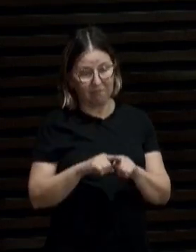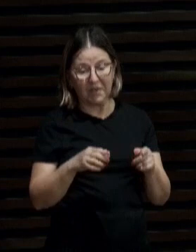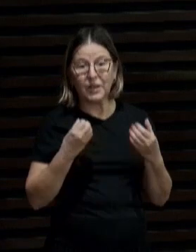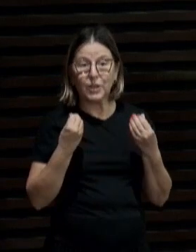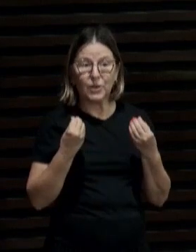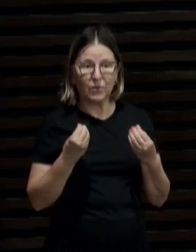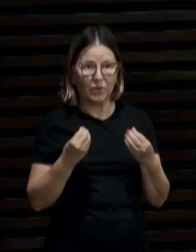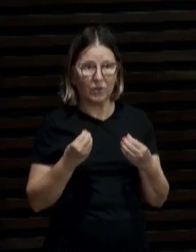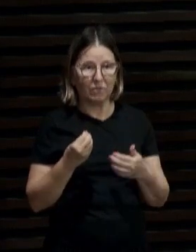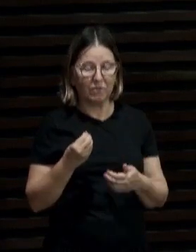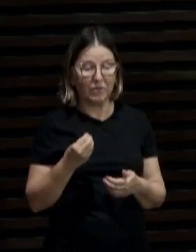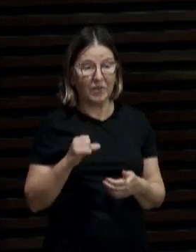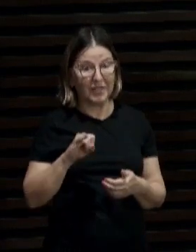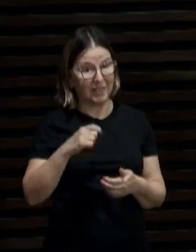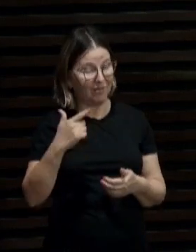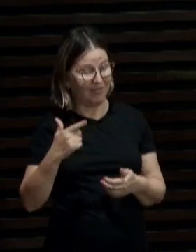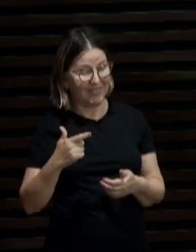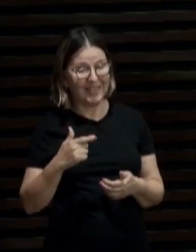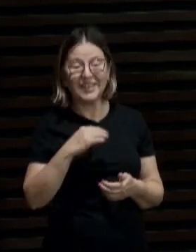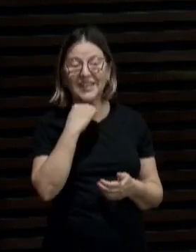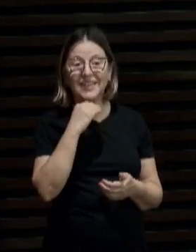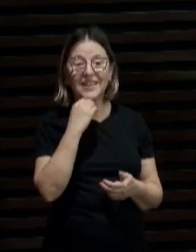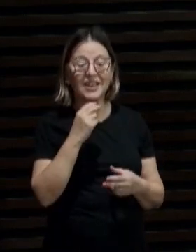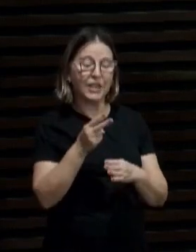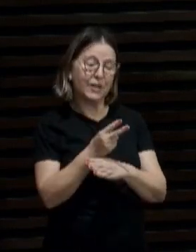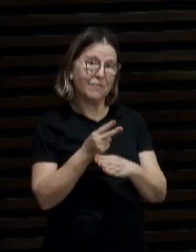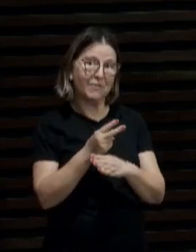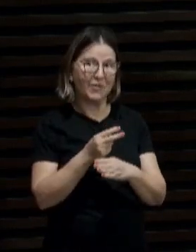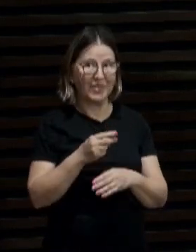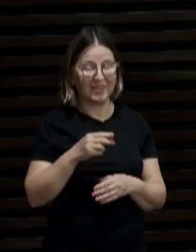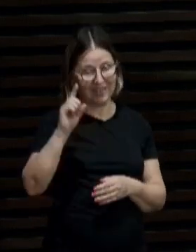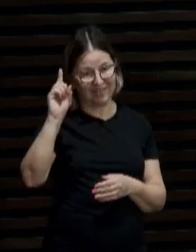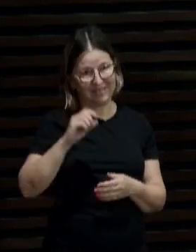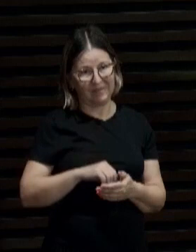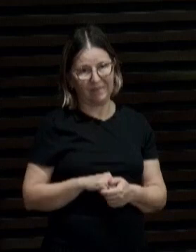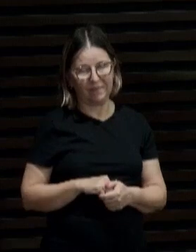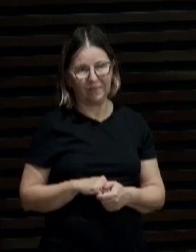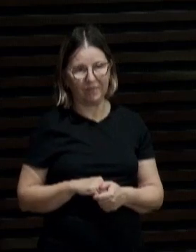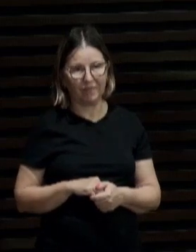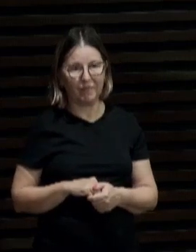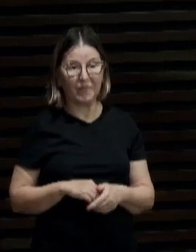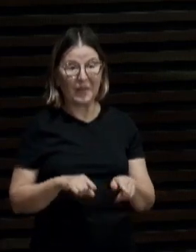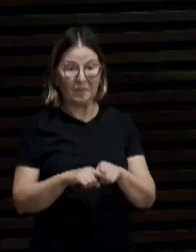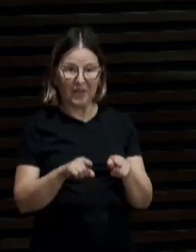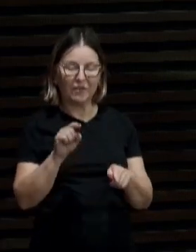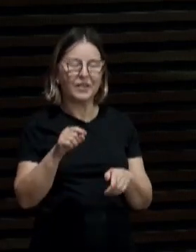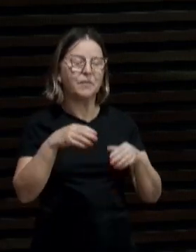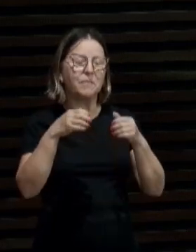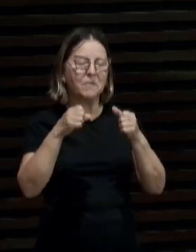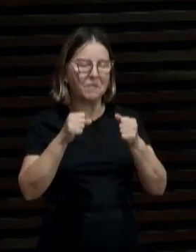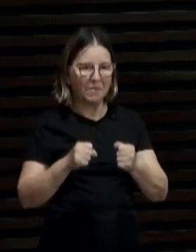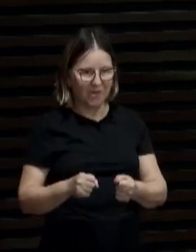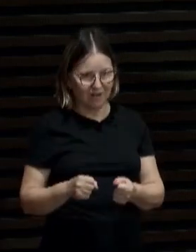soberana do Senhor, em mim e em você. Mas, meu irmão, você pode se manter empedernido a isso. Você pode ter um início de vida